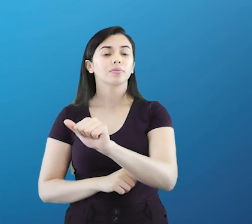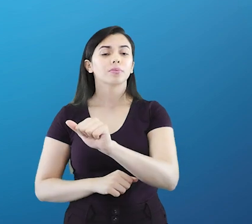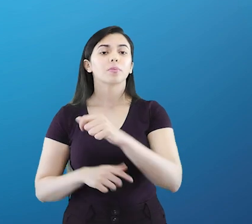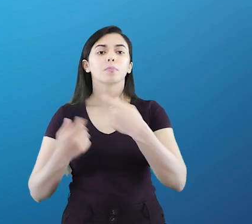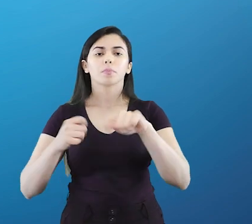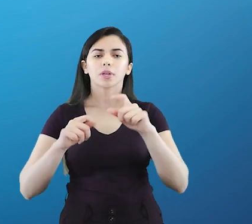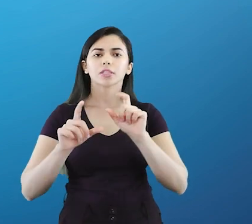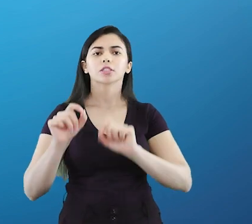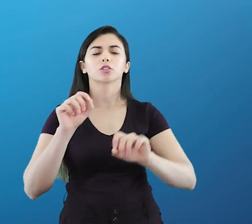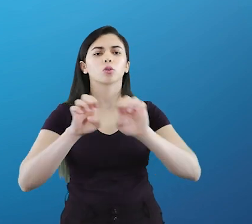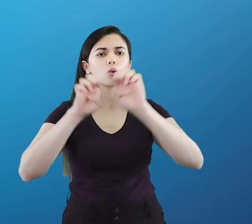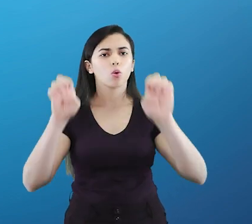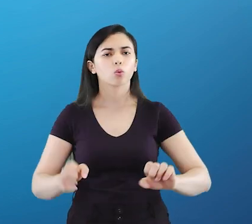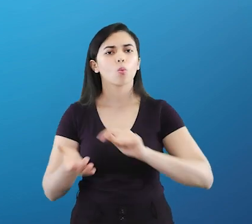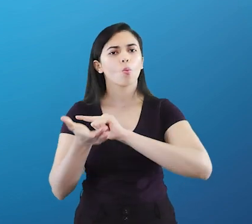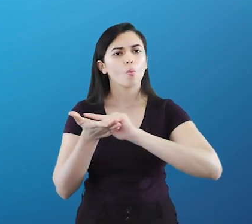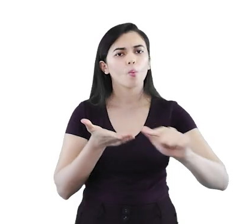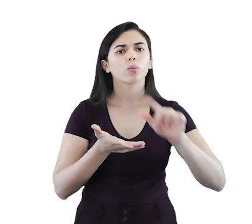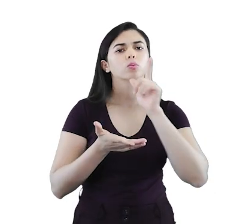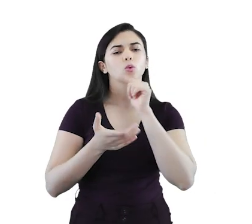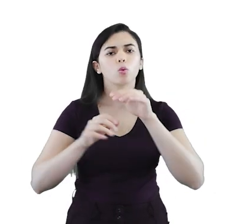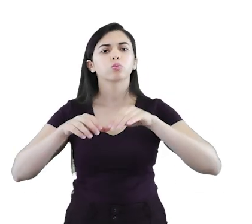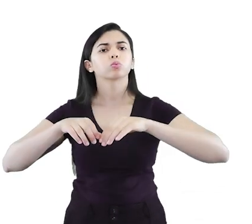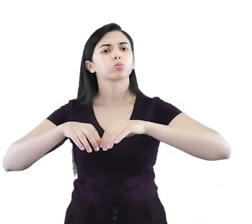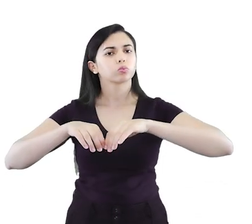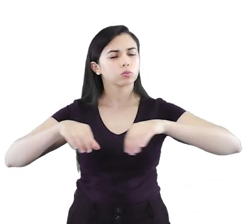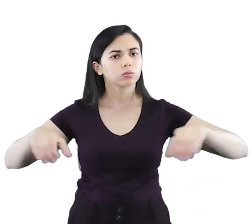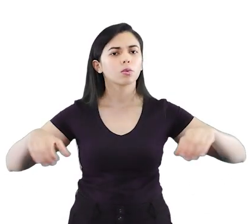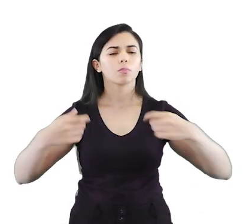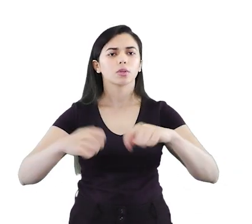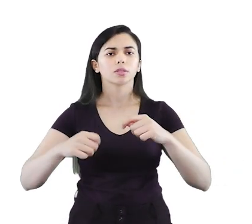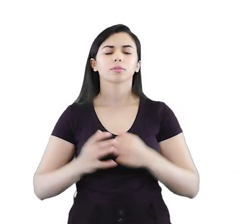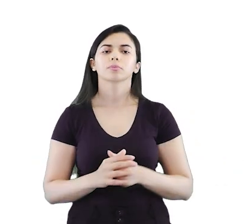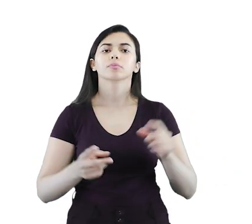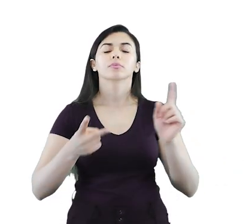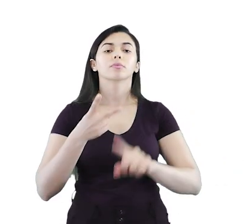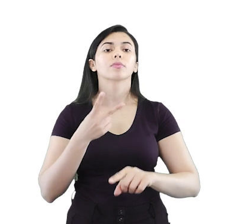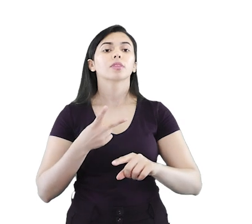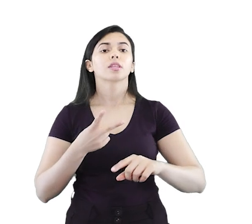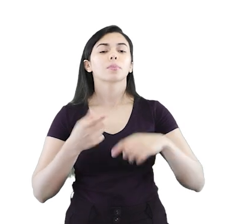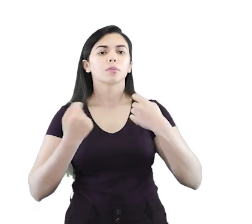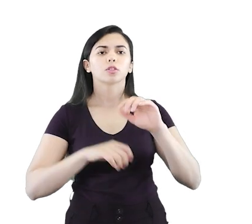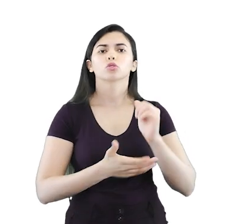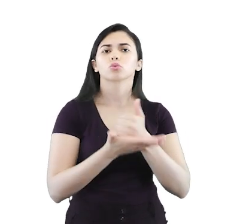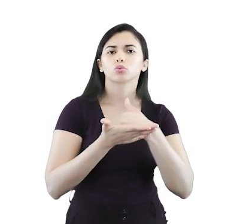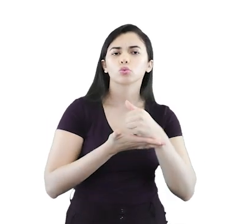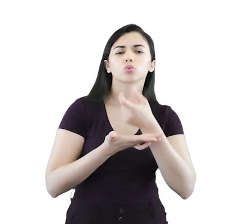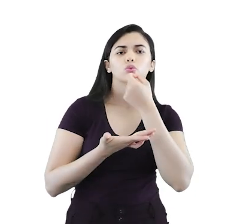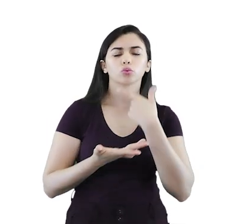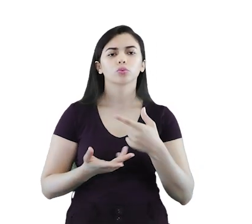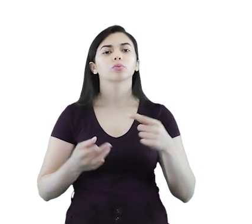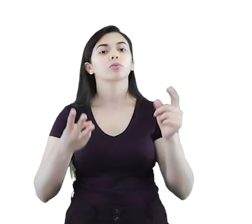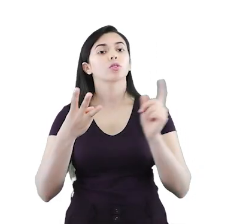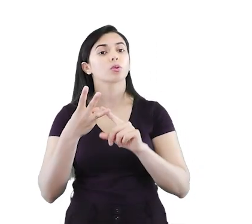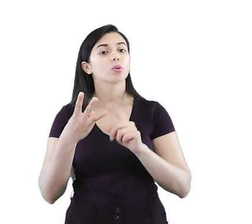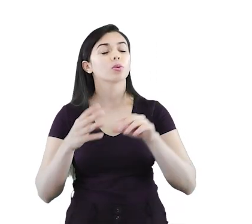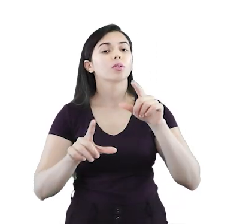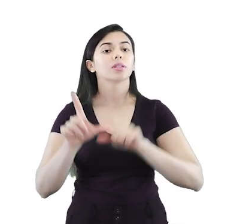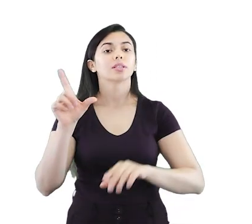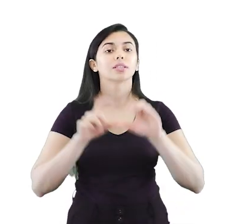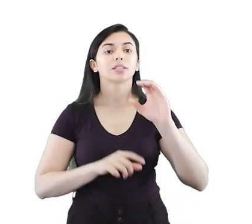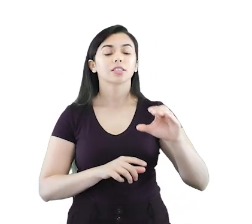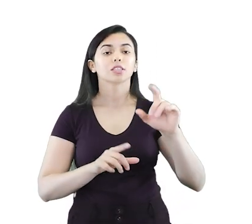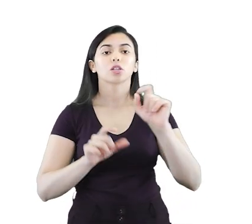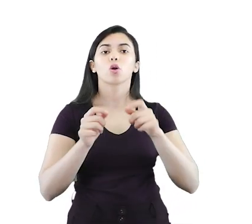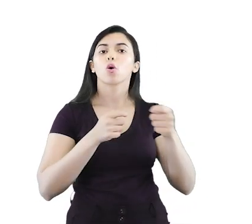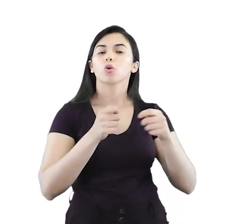água e esgoto, desenvolvimento de novos medicamentos antivirais ou C, controle de mosquitos transmissores?